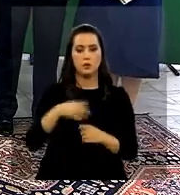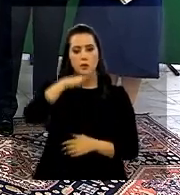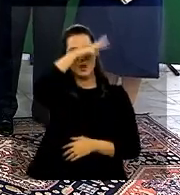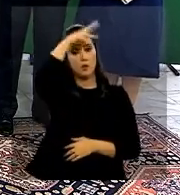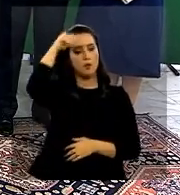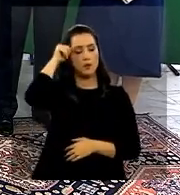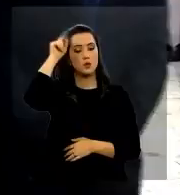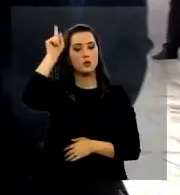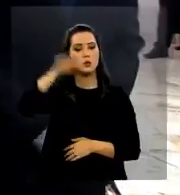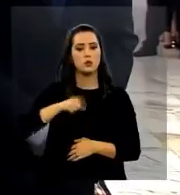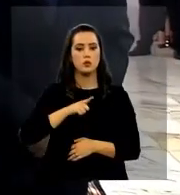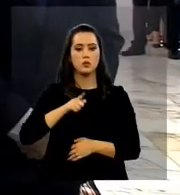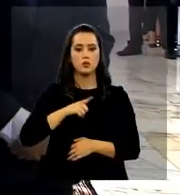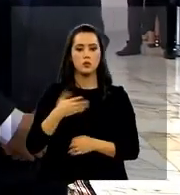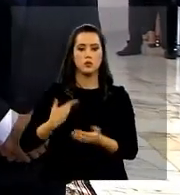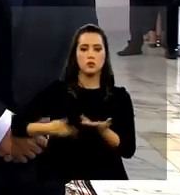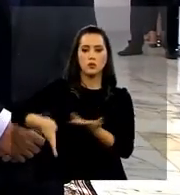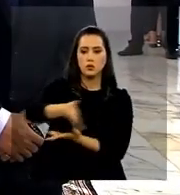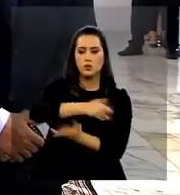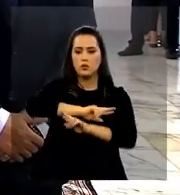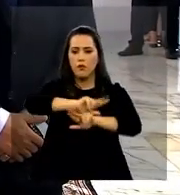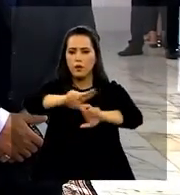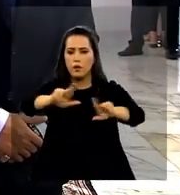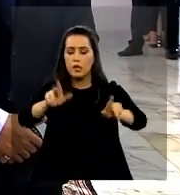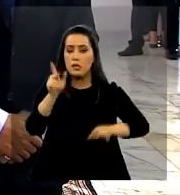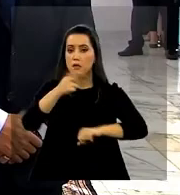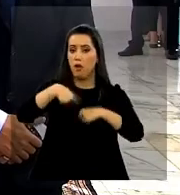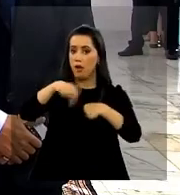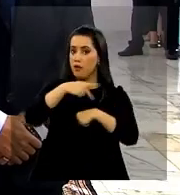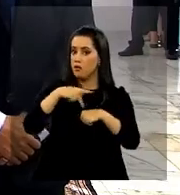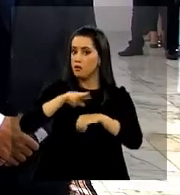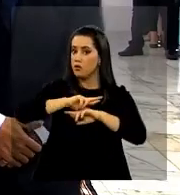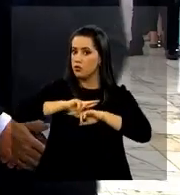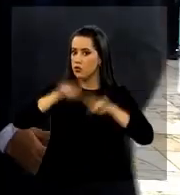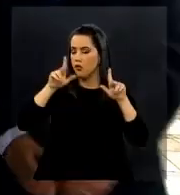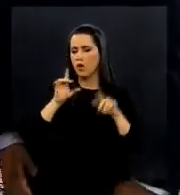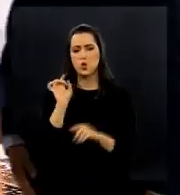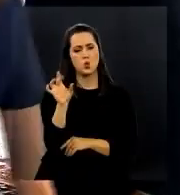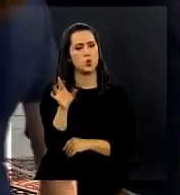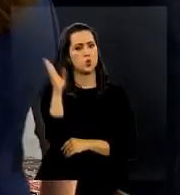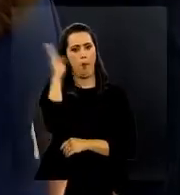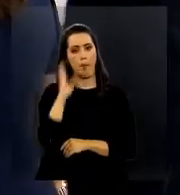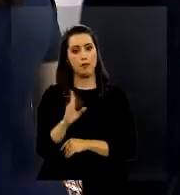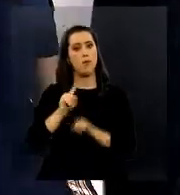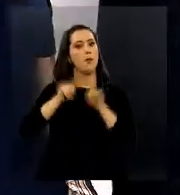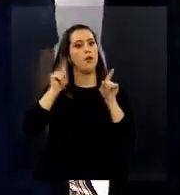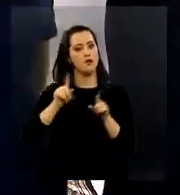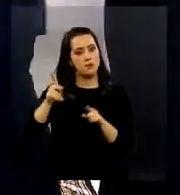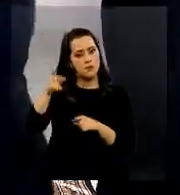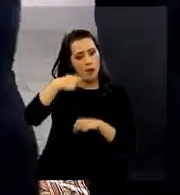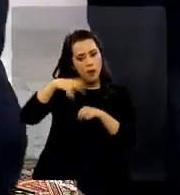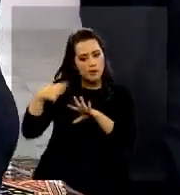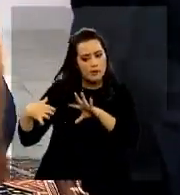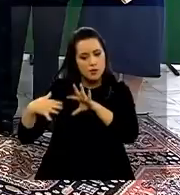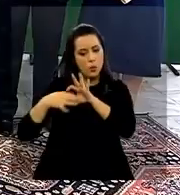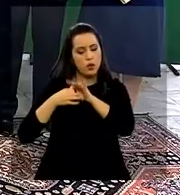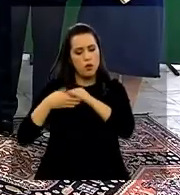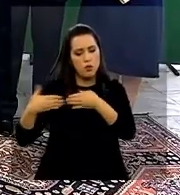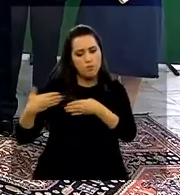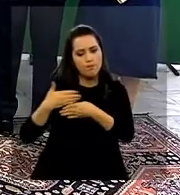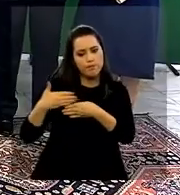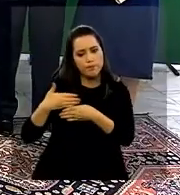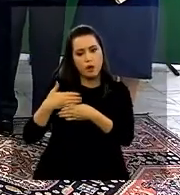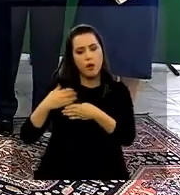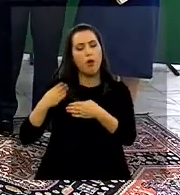ela envolve vários países, não só o Brasil, também países que fazem limite com o Brasil,